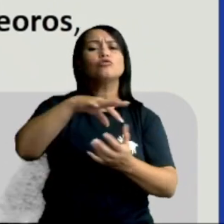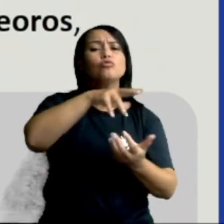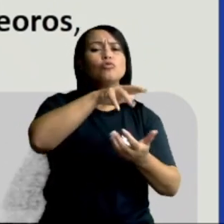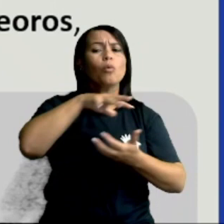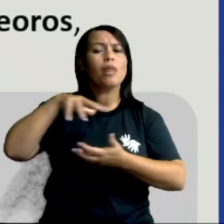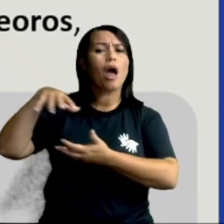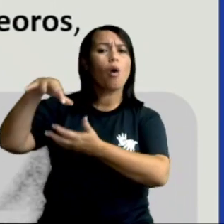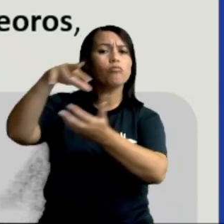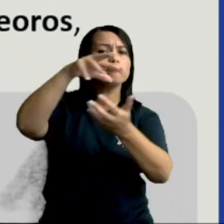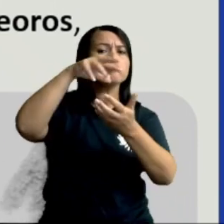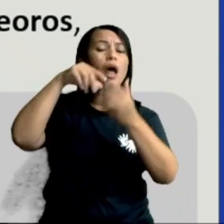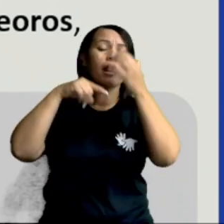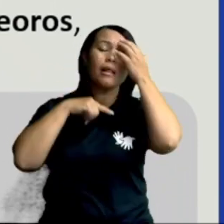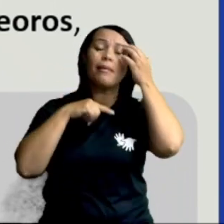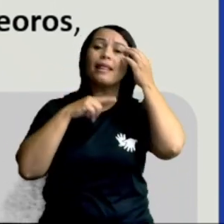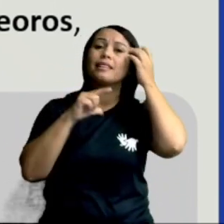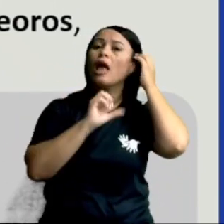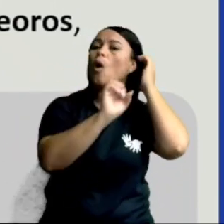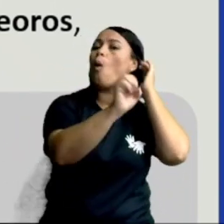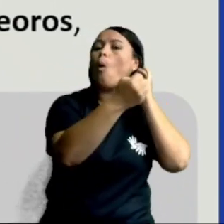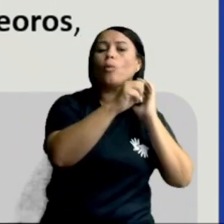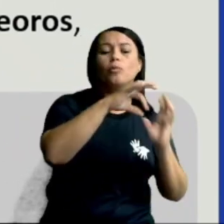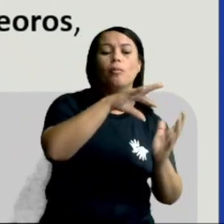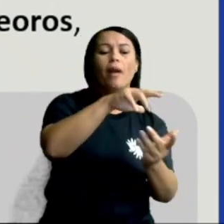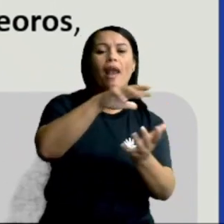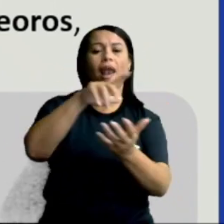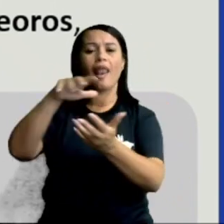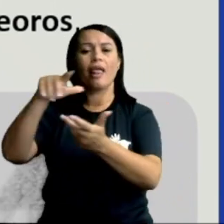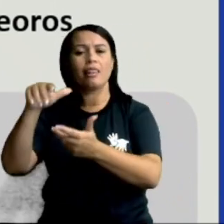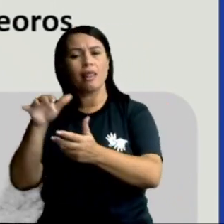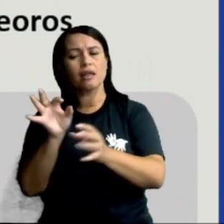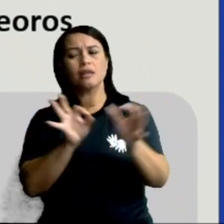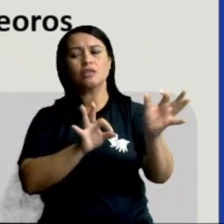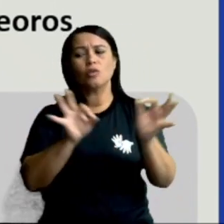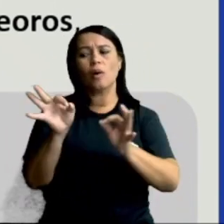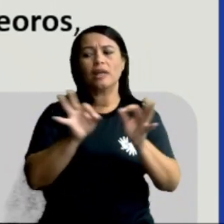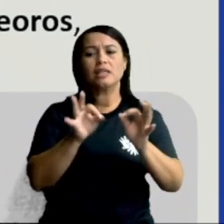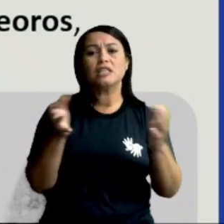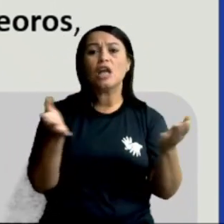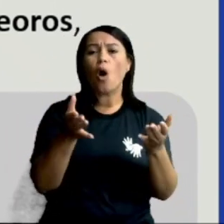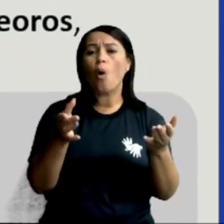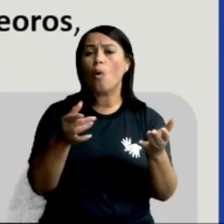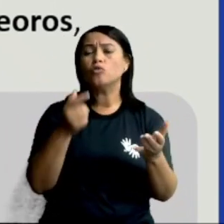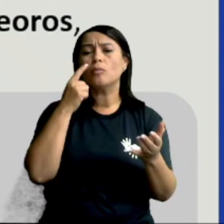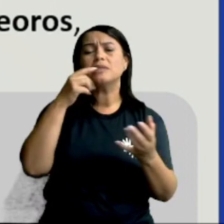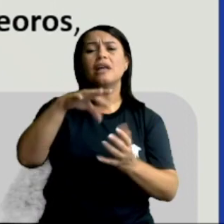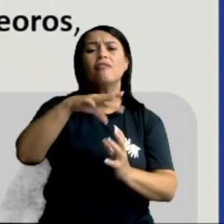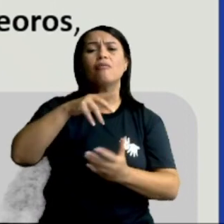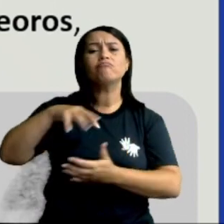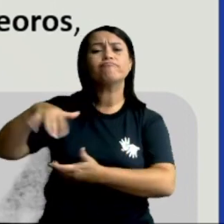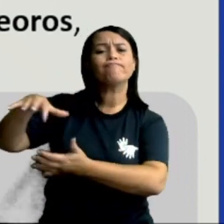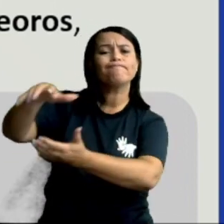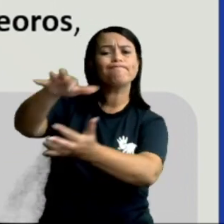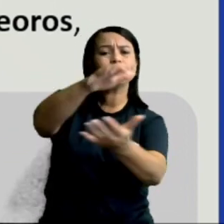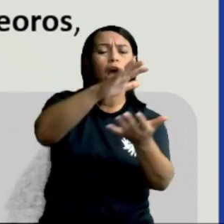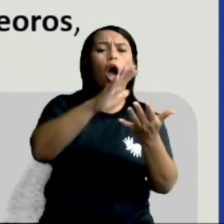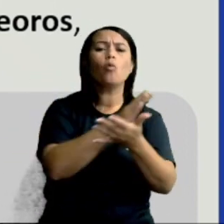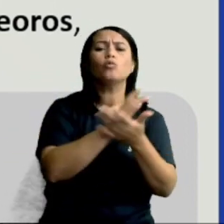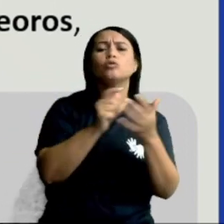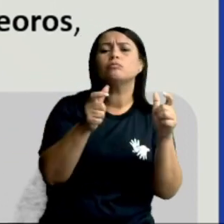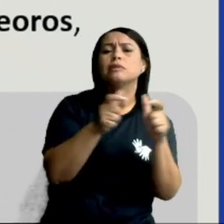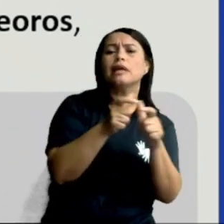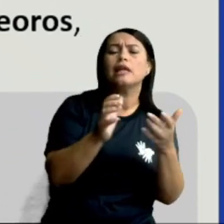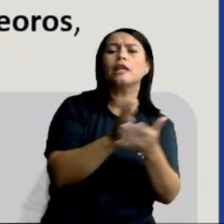É composto por 8 planetas, conforme se considera hoje em dia, além de planetas anões